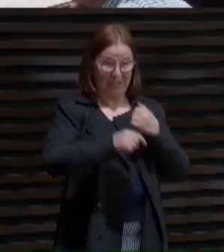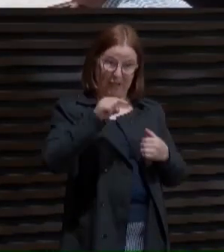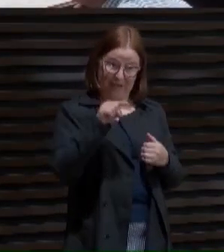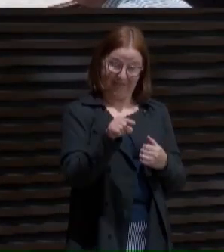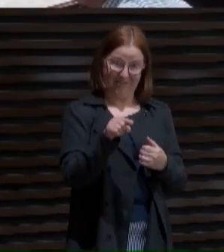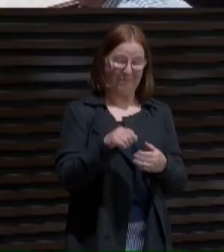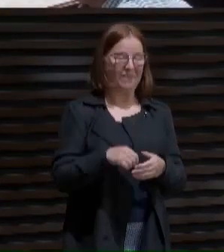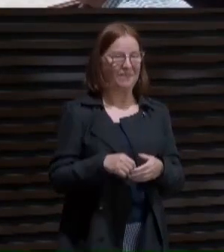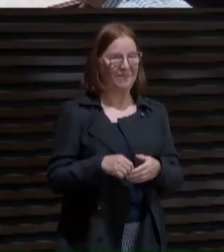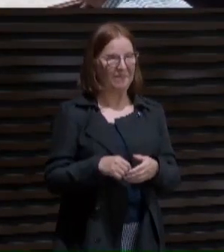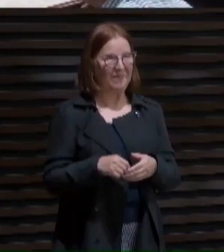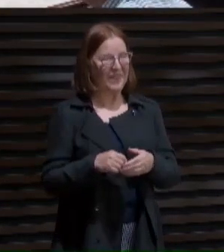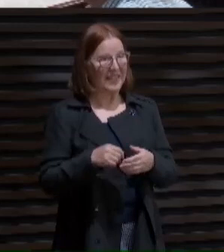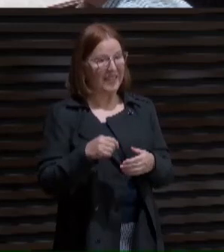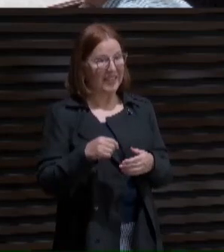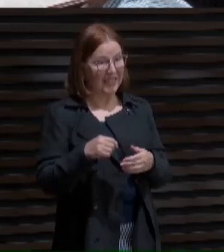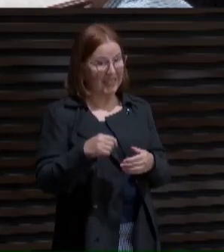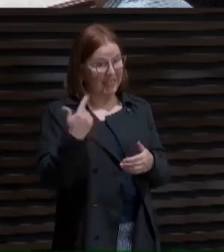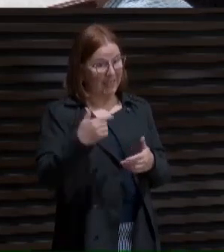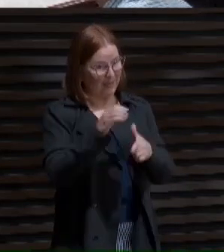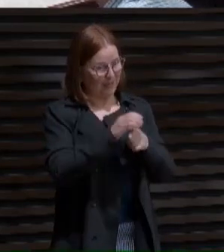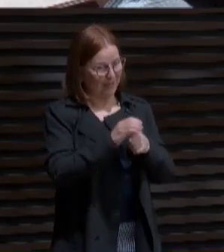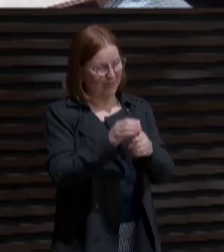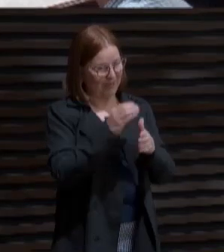2 Coríntios 5:21 responde isso.